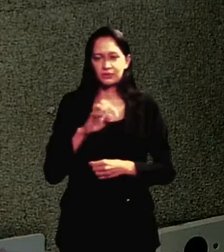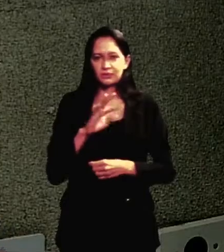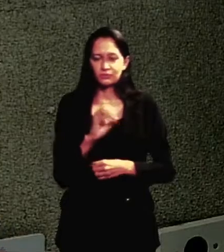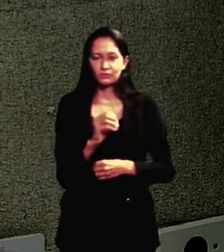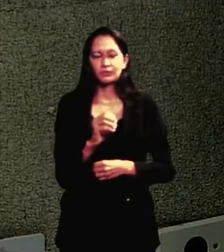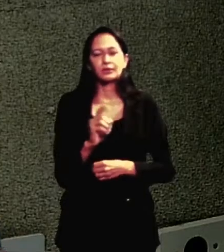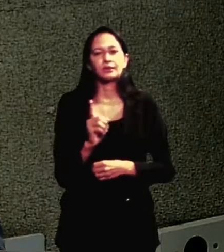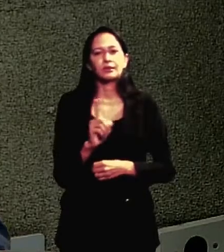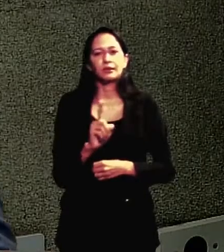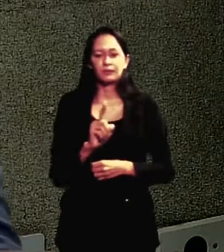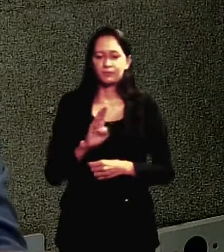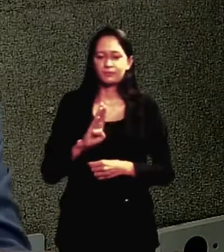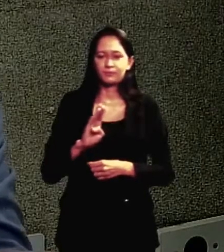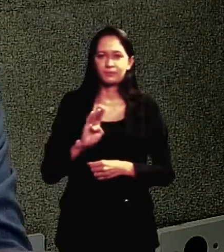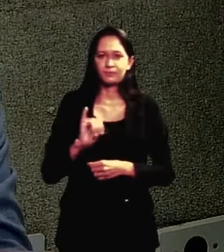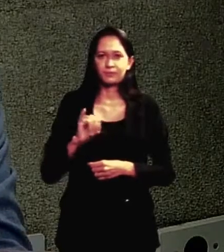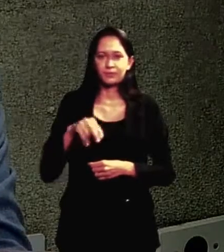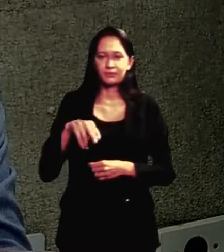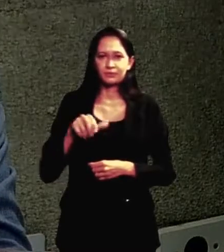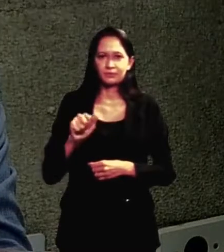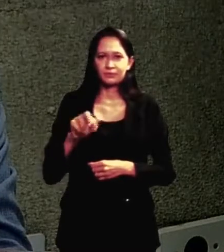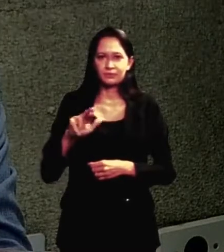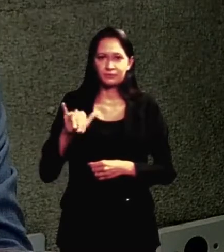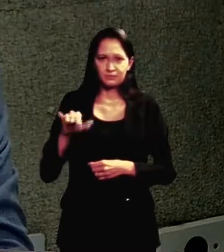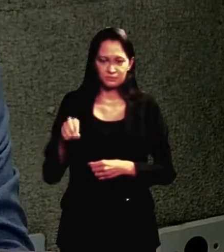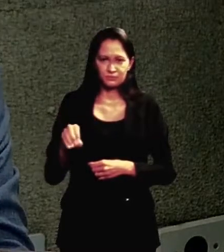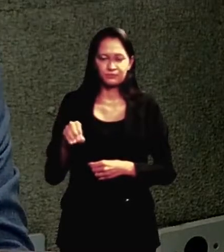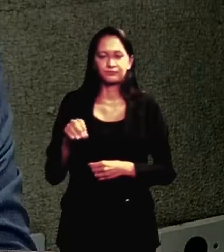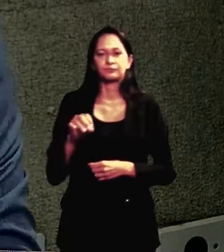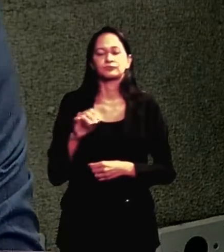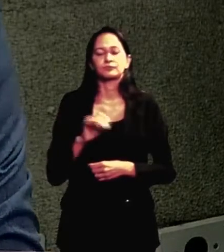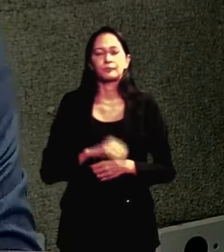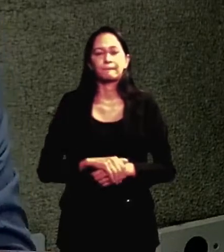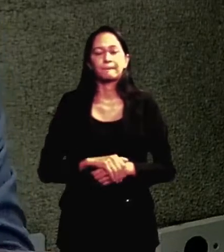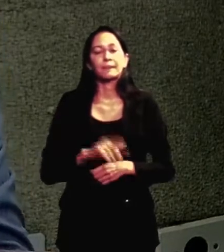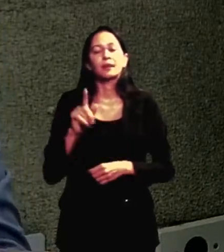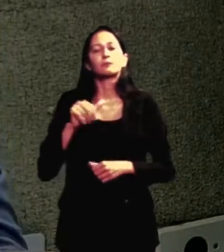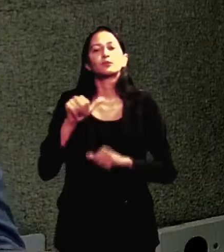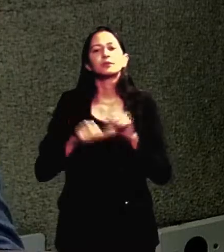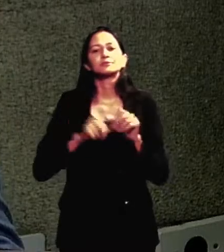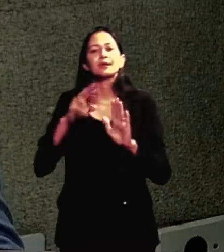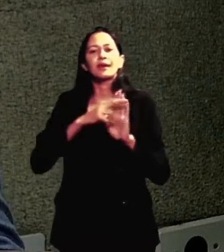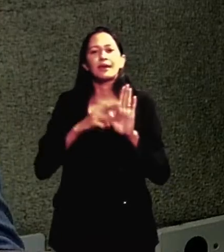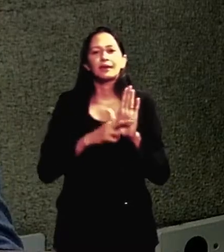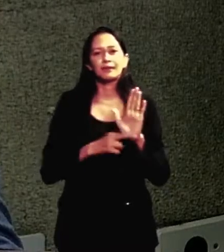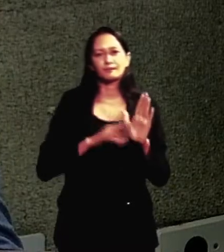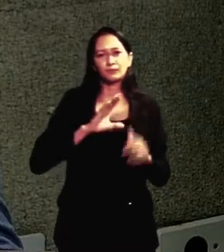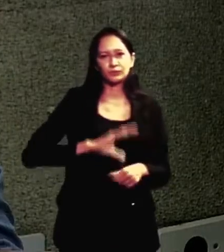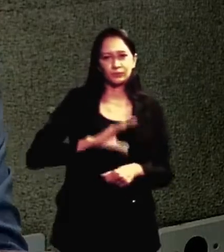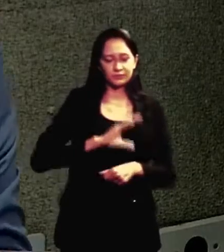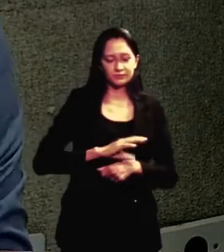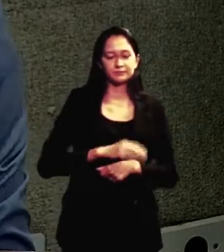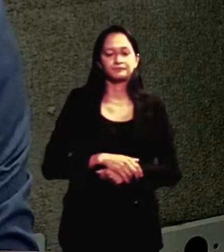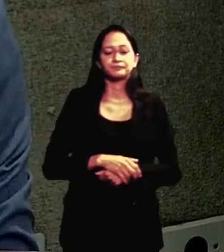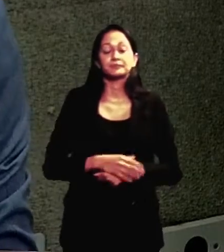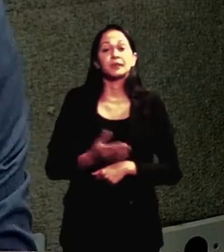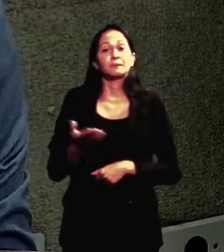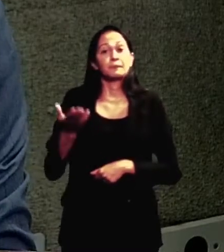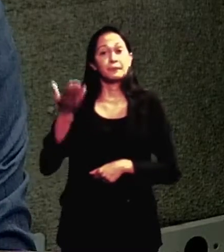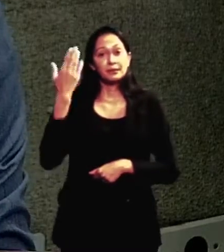seguinte sentido. Esse projeto havia sido votado na última sessão, tá? Inclusive com o voto